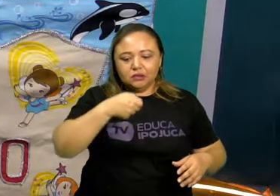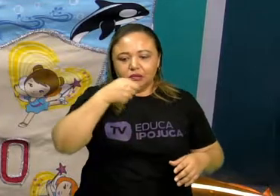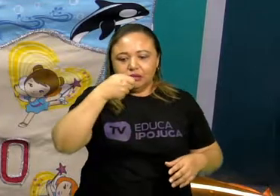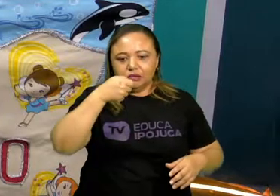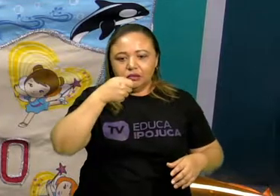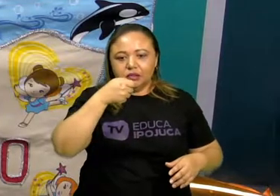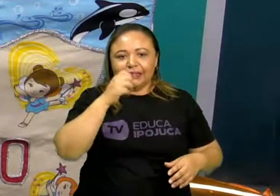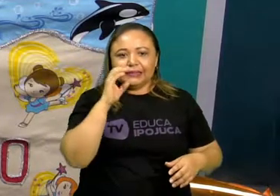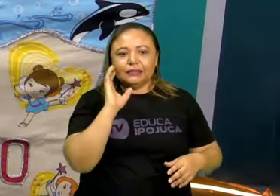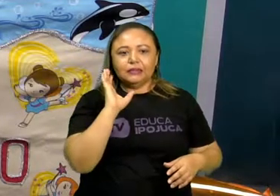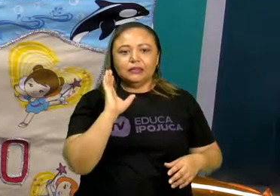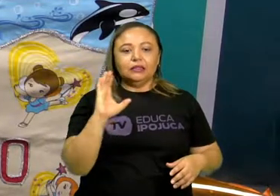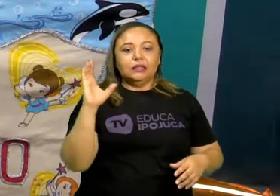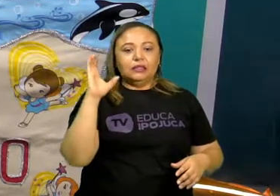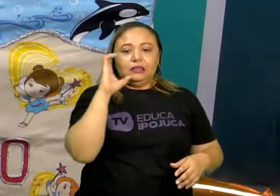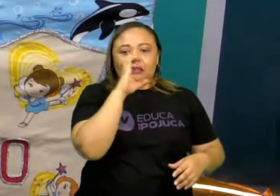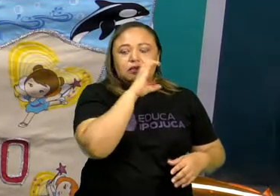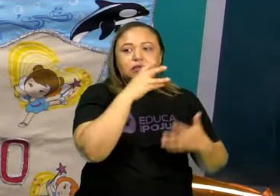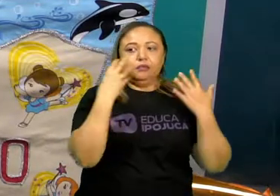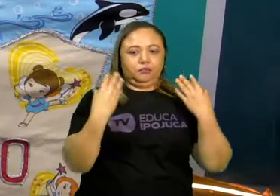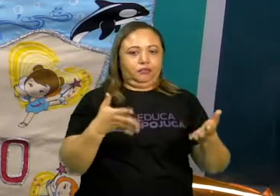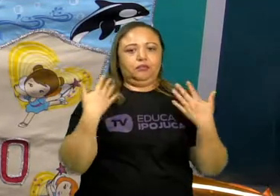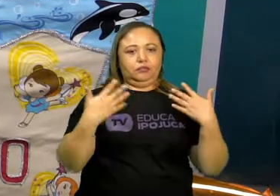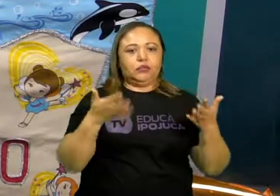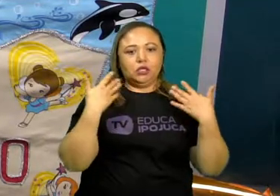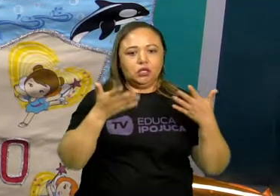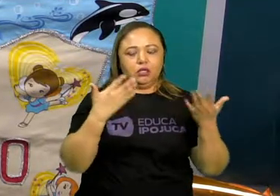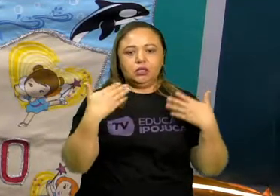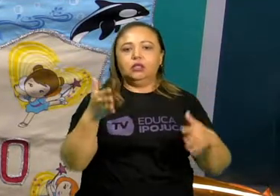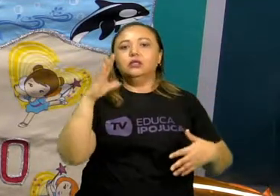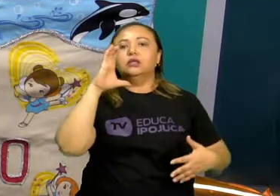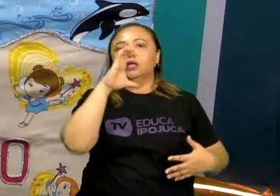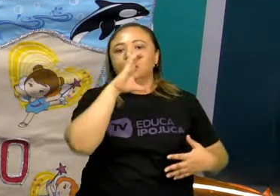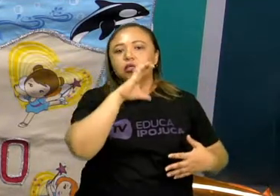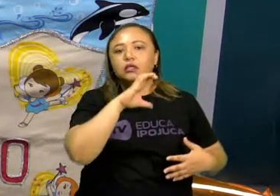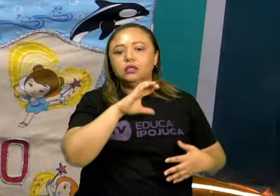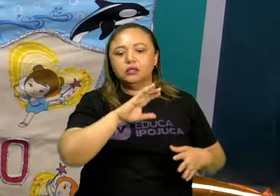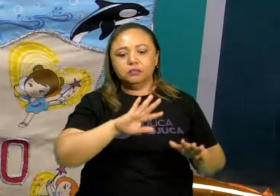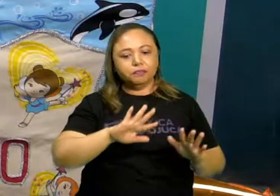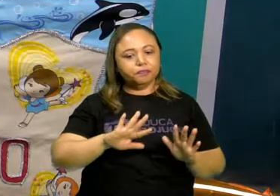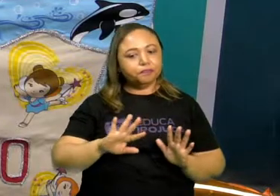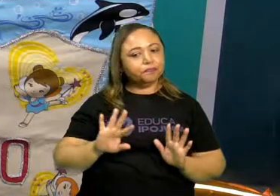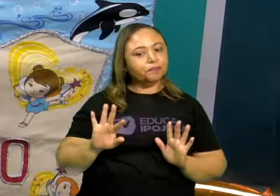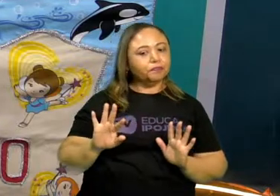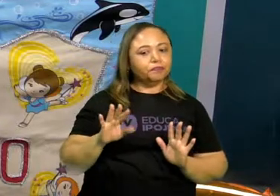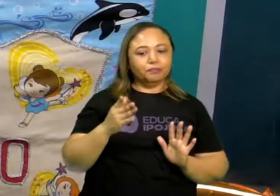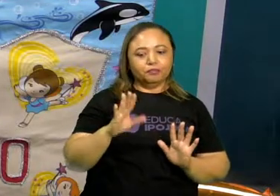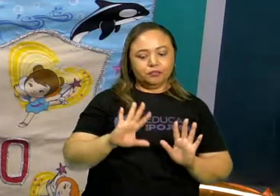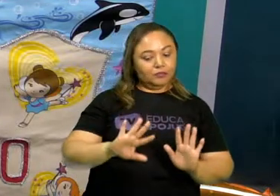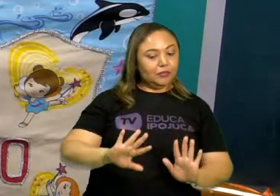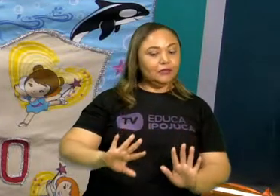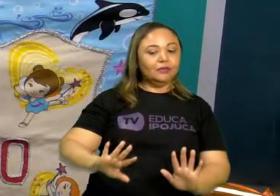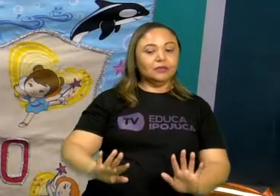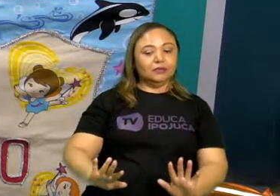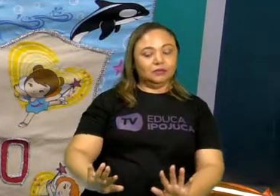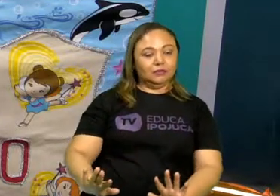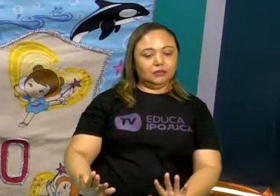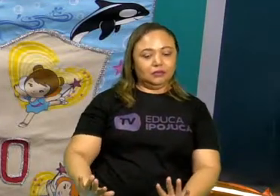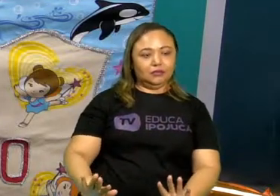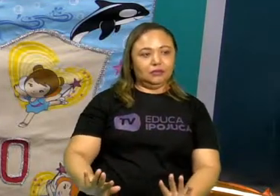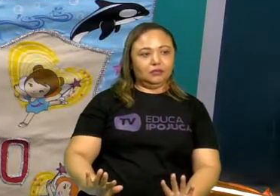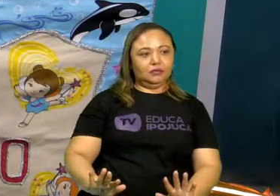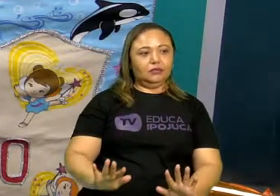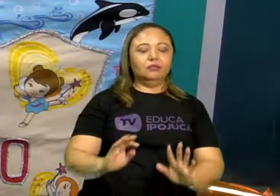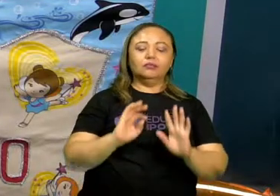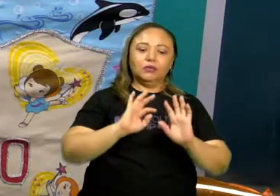comer, estava muito quente. Aí eles não iam comer pra queimar a boca, né, gente? Não é